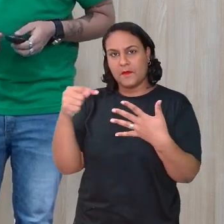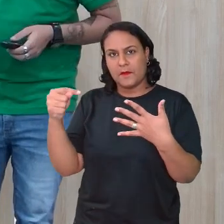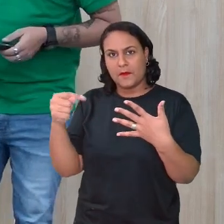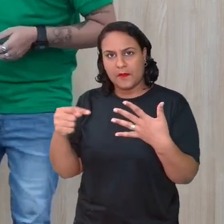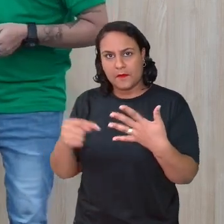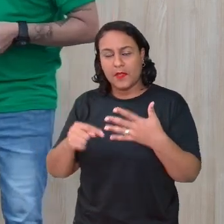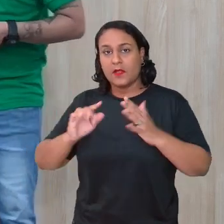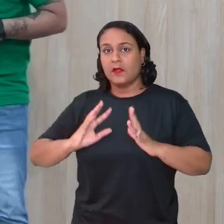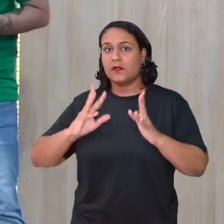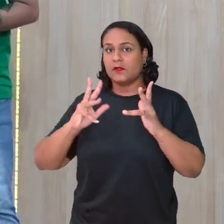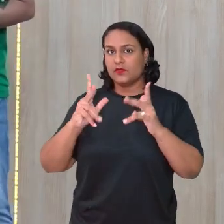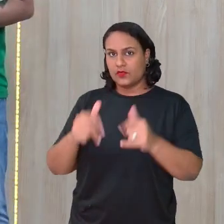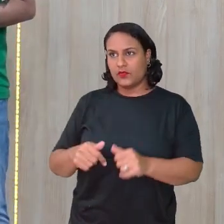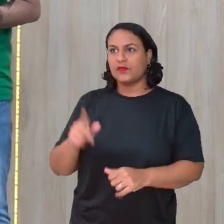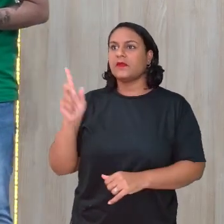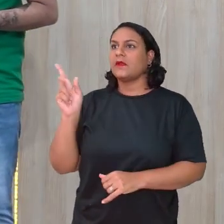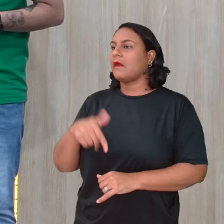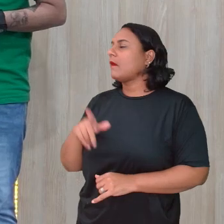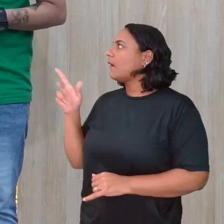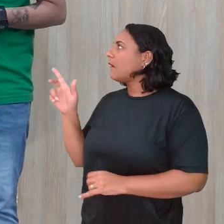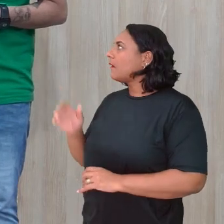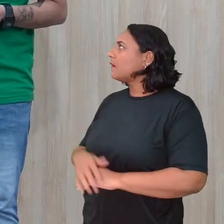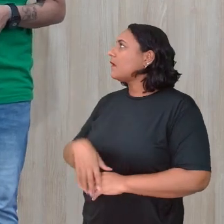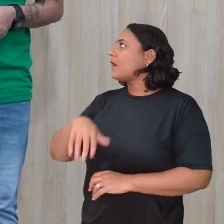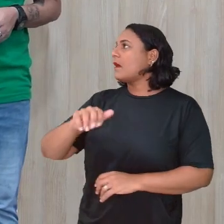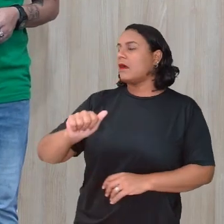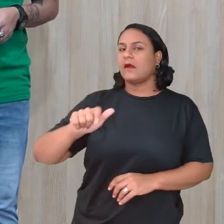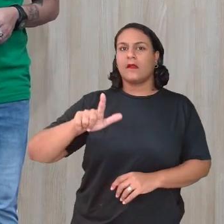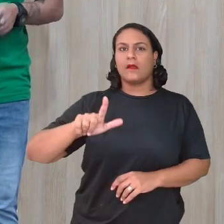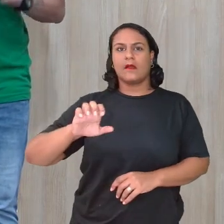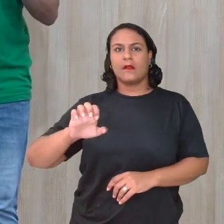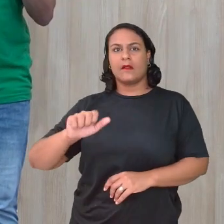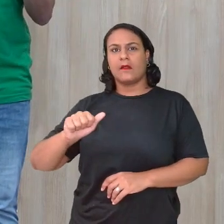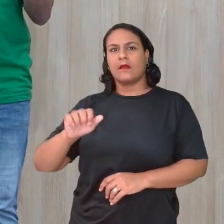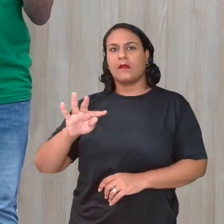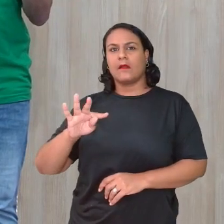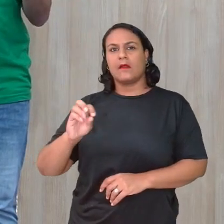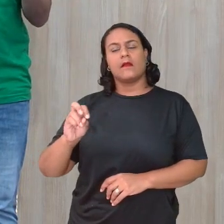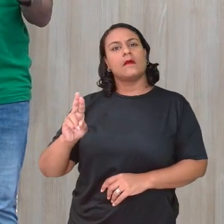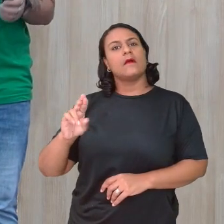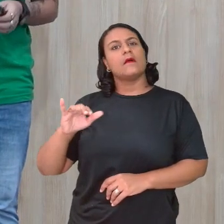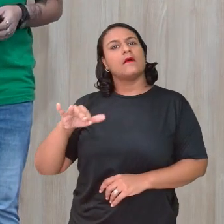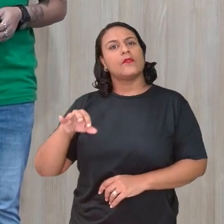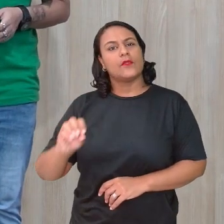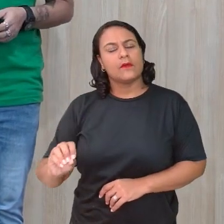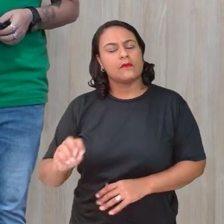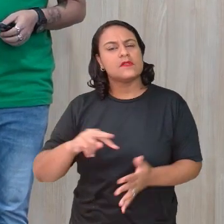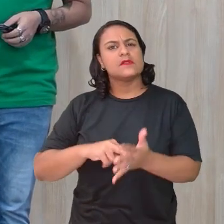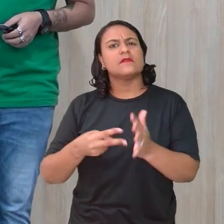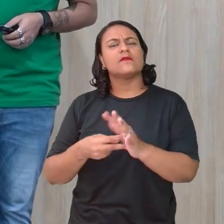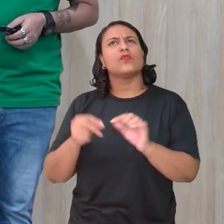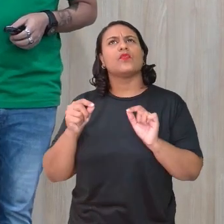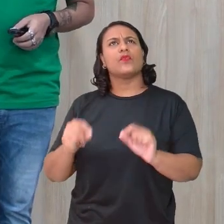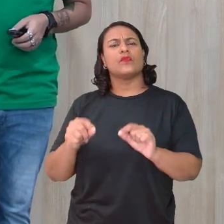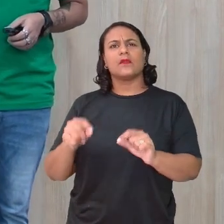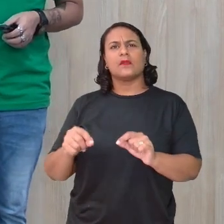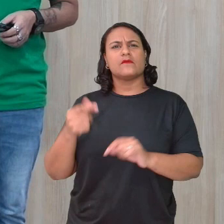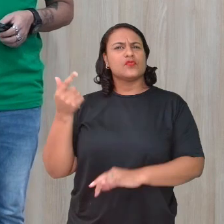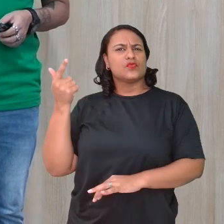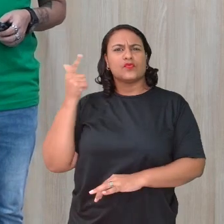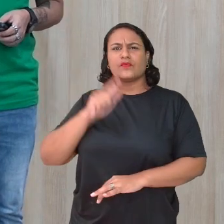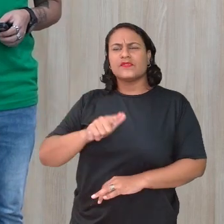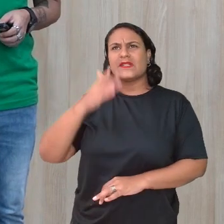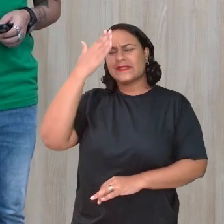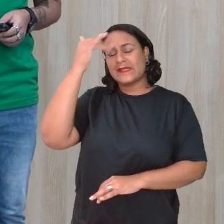são situações que a gente chama de situações aleatórias, né? Ou seja, a palavra aleatório significa que você não consegue